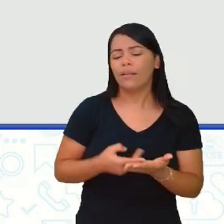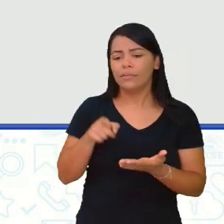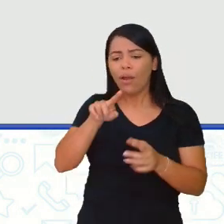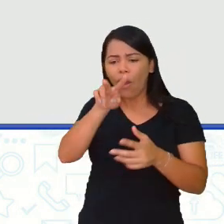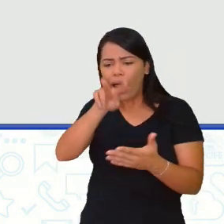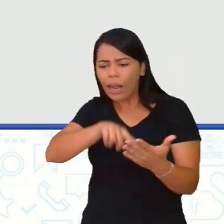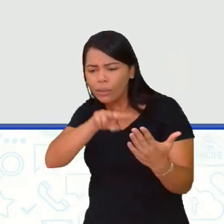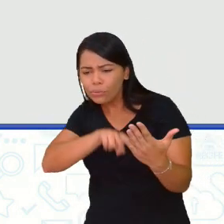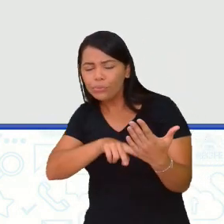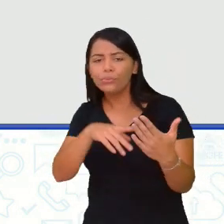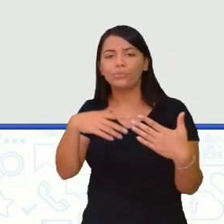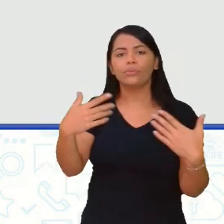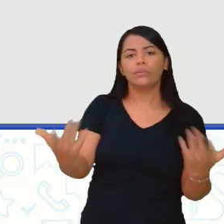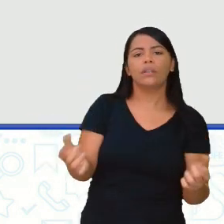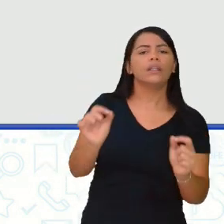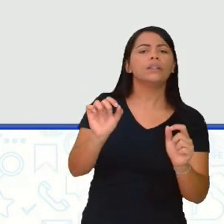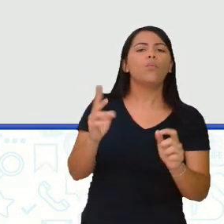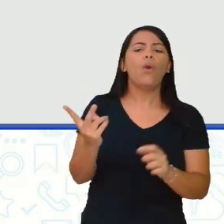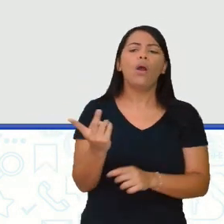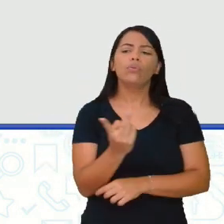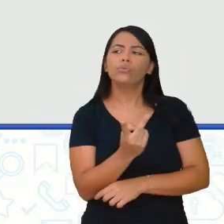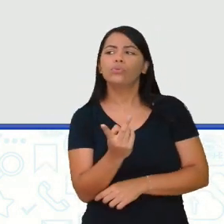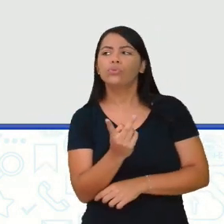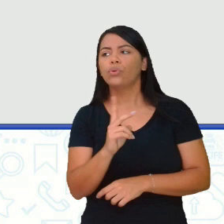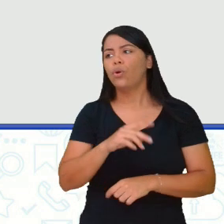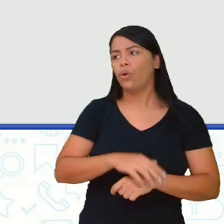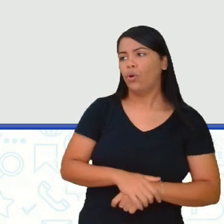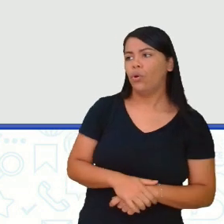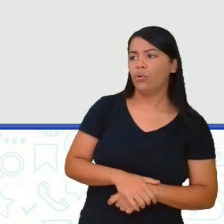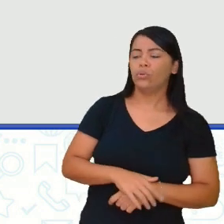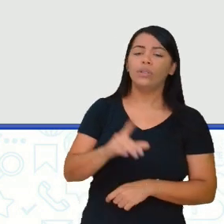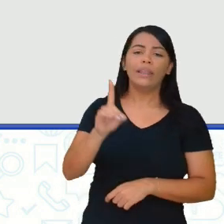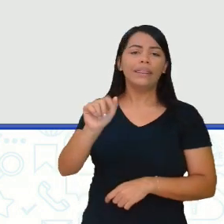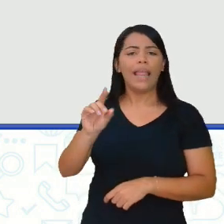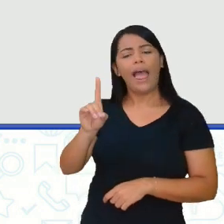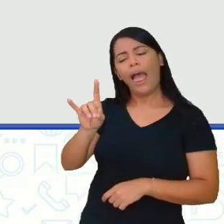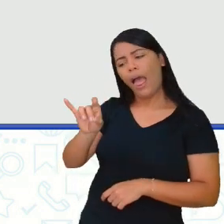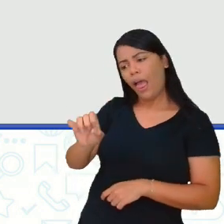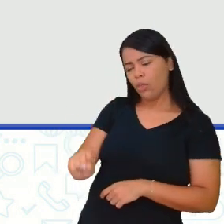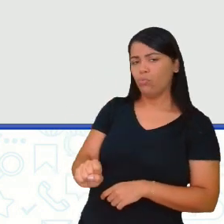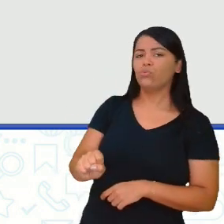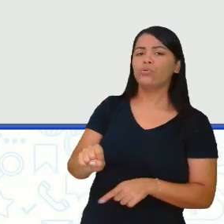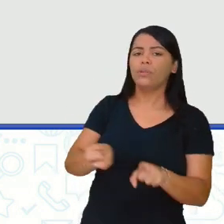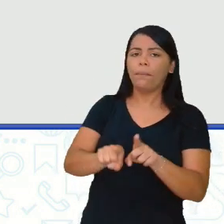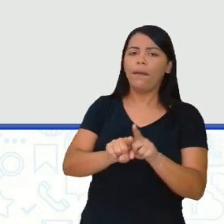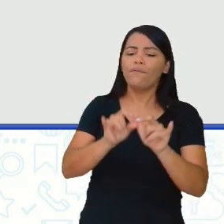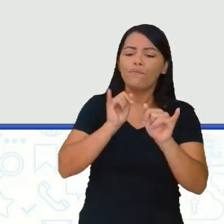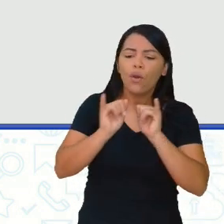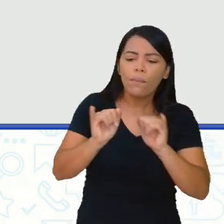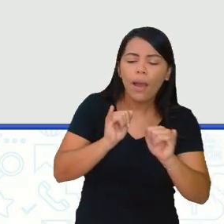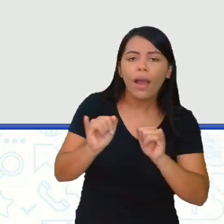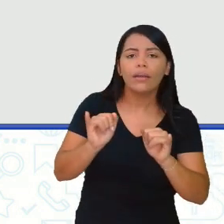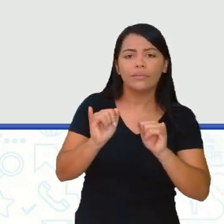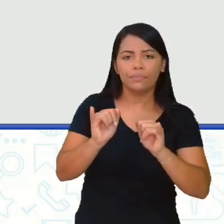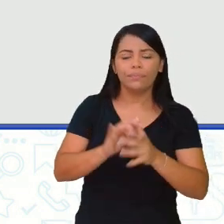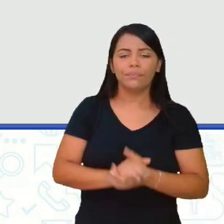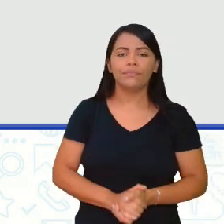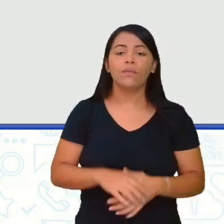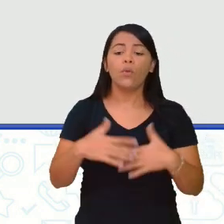quê? Deles quem, gente? Deles, dos dados e das informações. Quando a gente tem